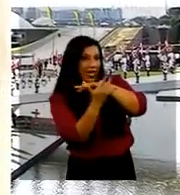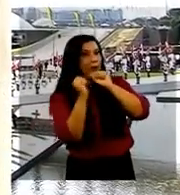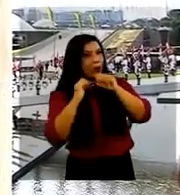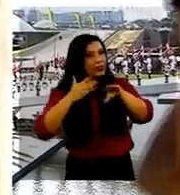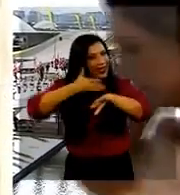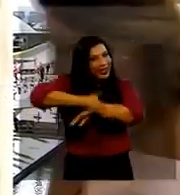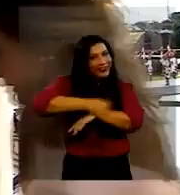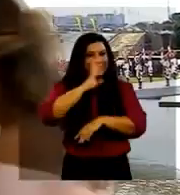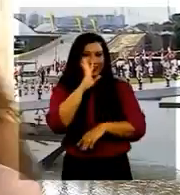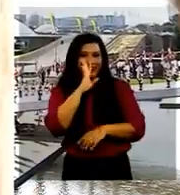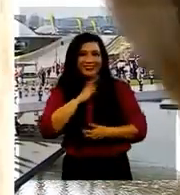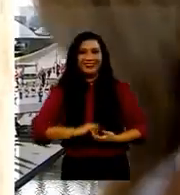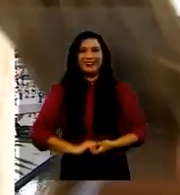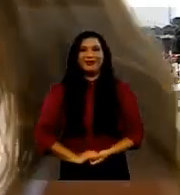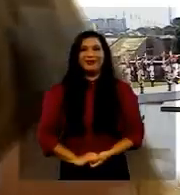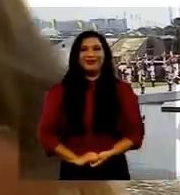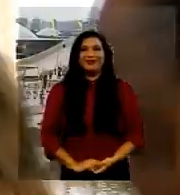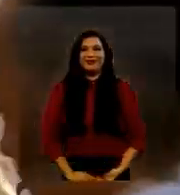sociais.